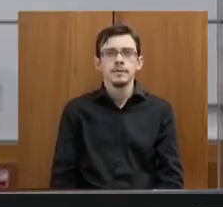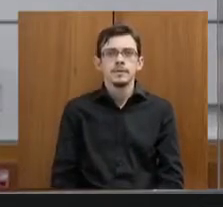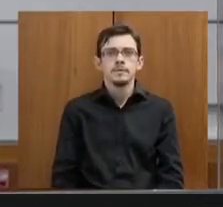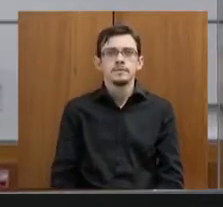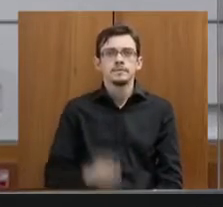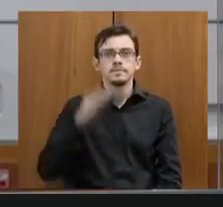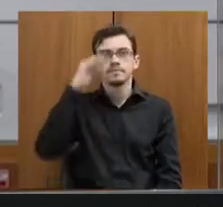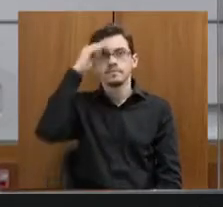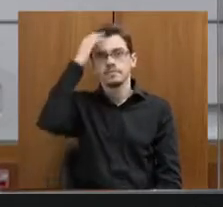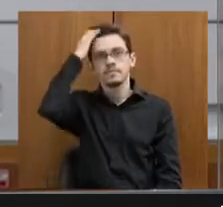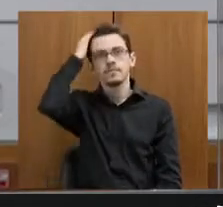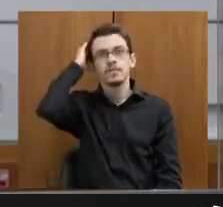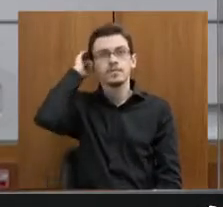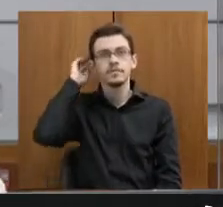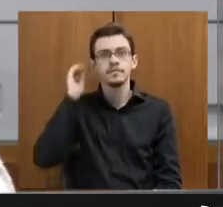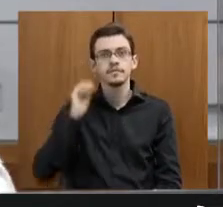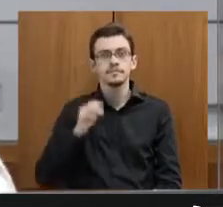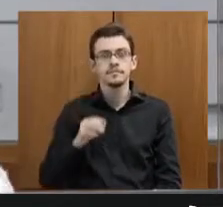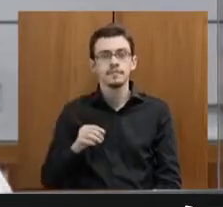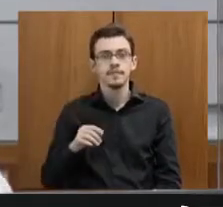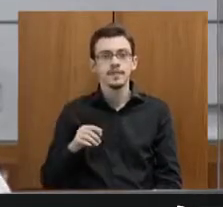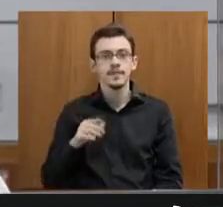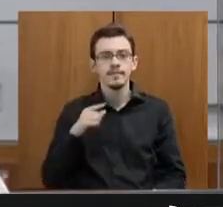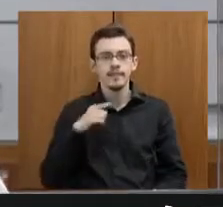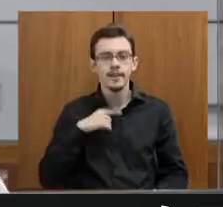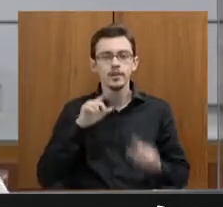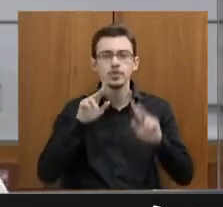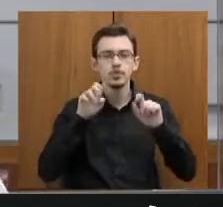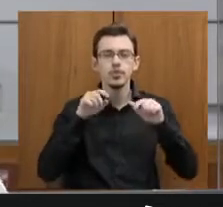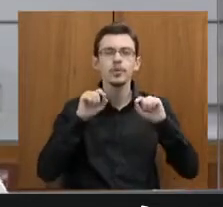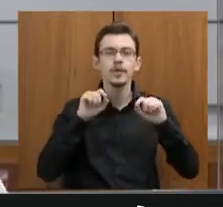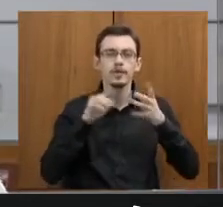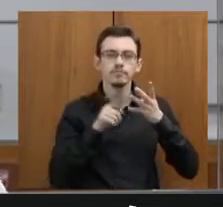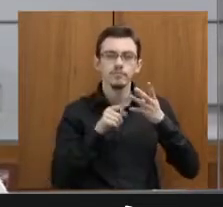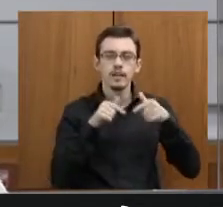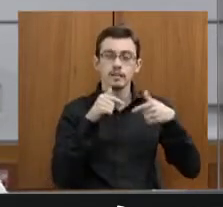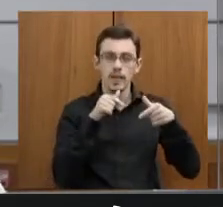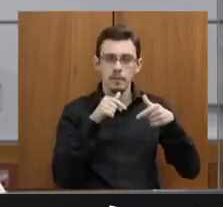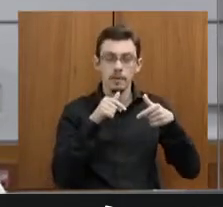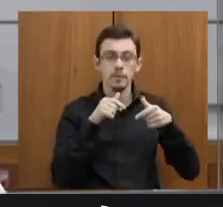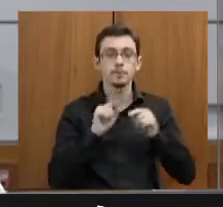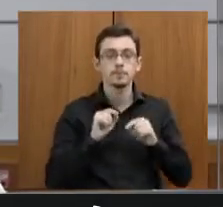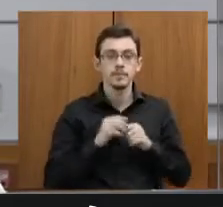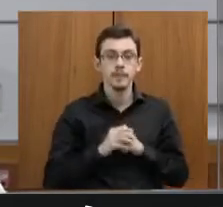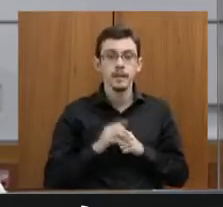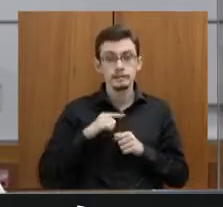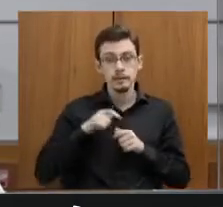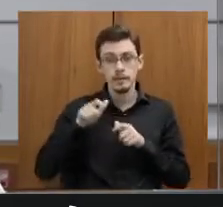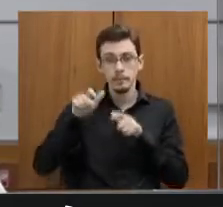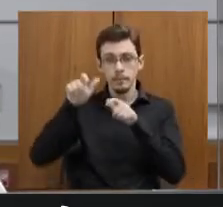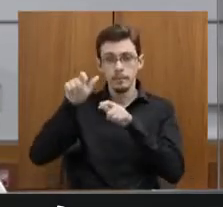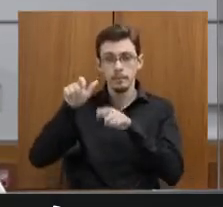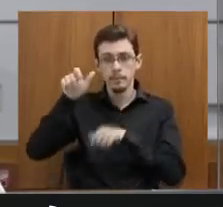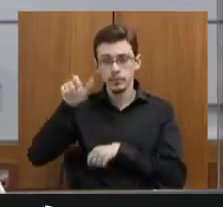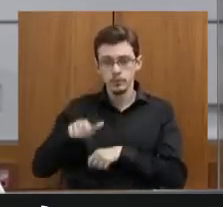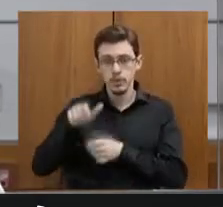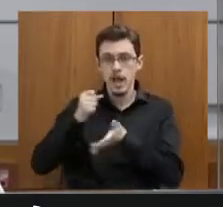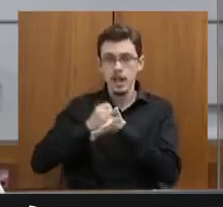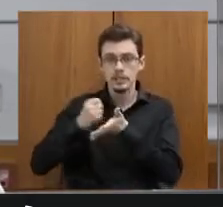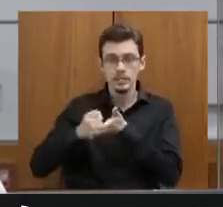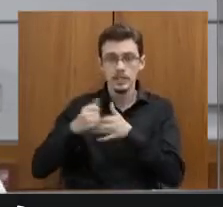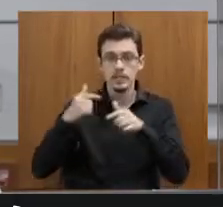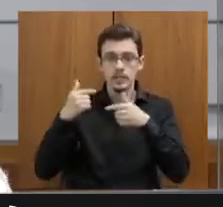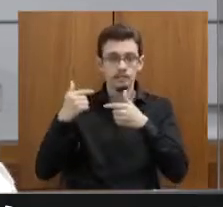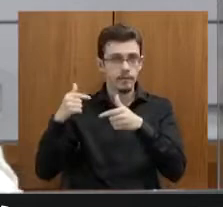encerrar a correção do trabalho O pai também falou aqui que é tem aquela pessoa de carteira assinada na